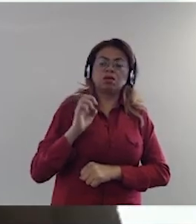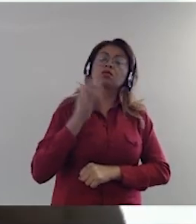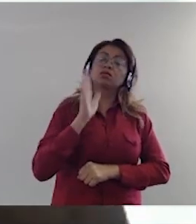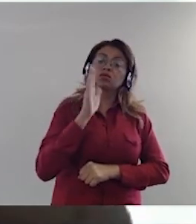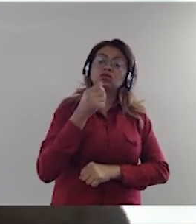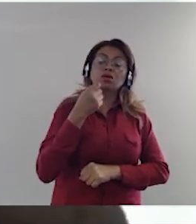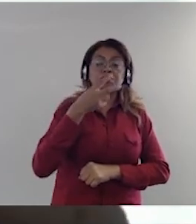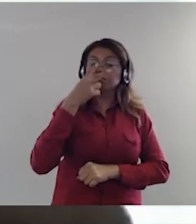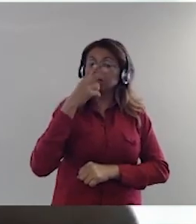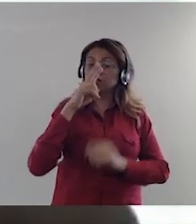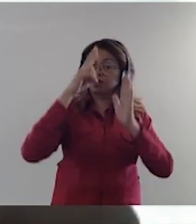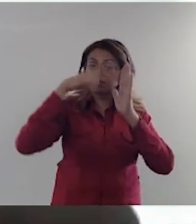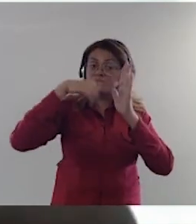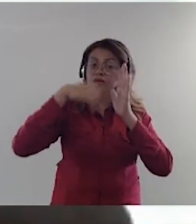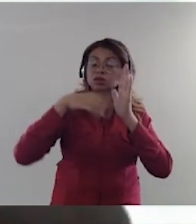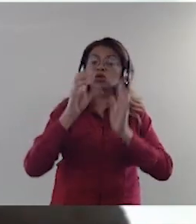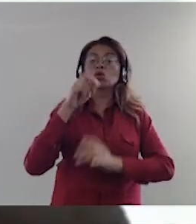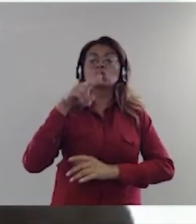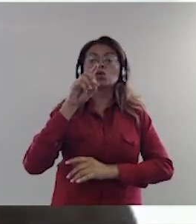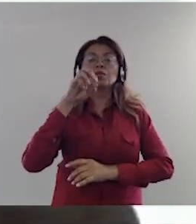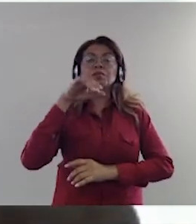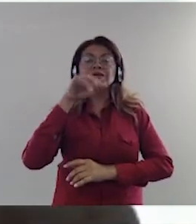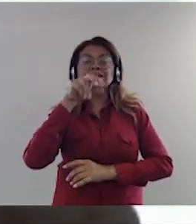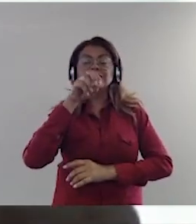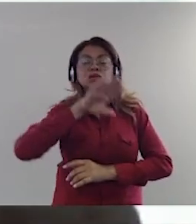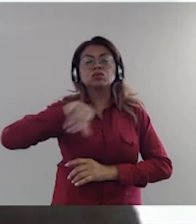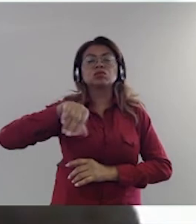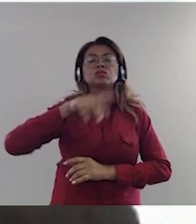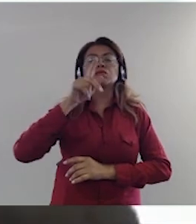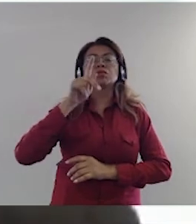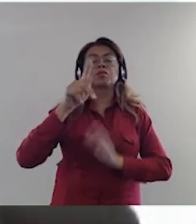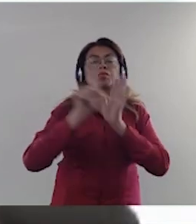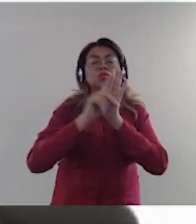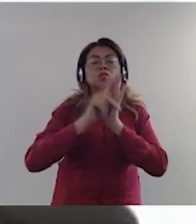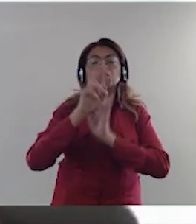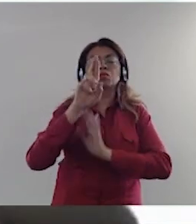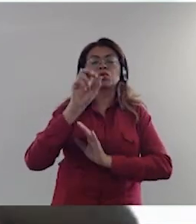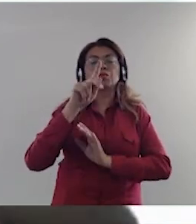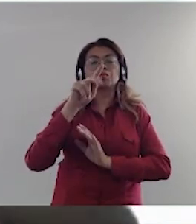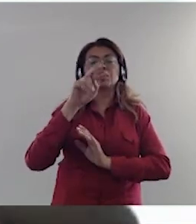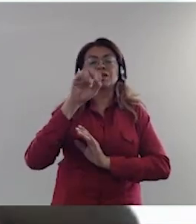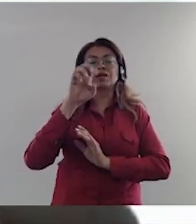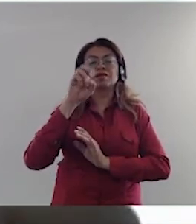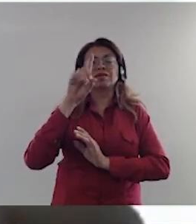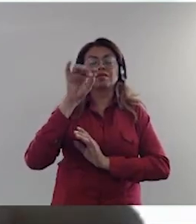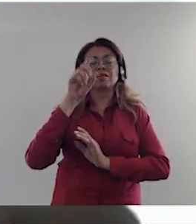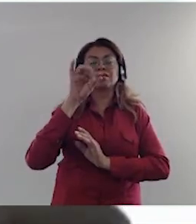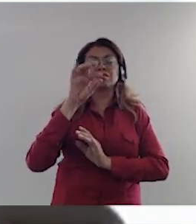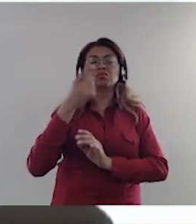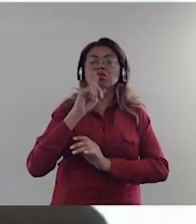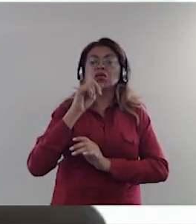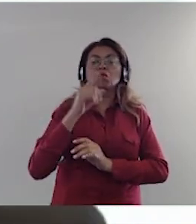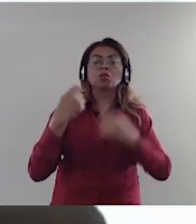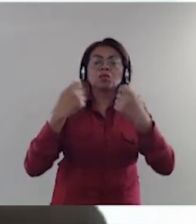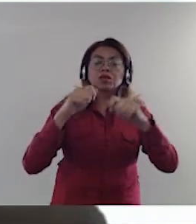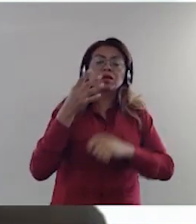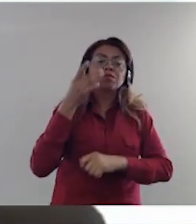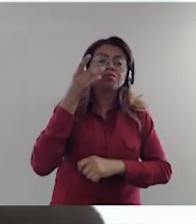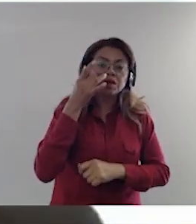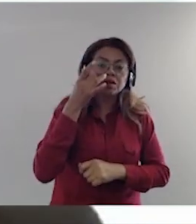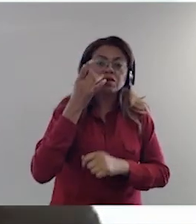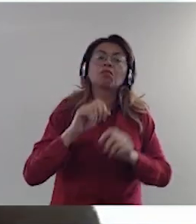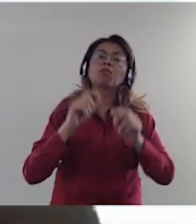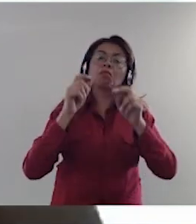previsão no regimento interno do condomínio de propriedade da realização de assembleias não presenciais, né, inclusive por meio